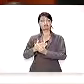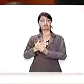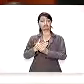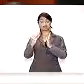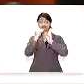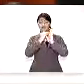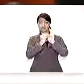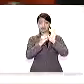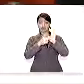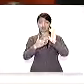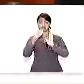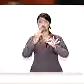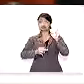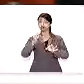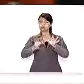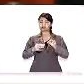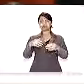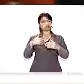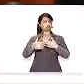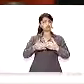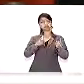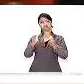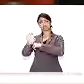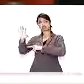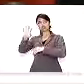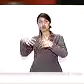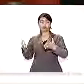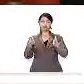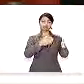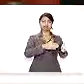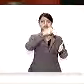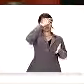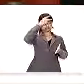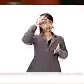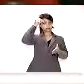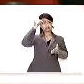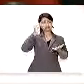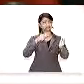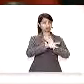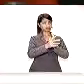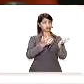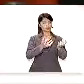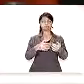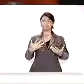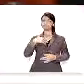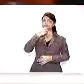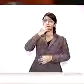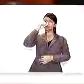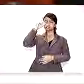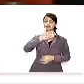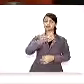da pauta de julgamento seja da esfera estadual ou da esfera Municipal é bom dia a todos